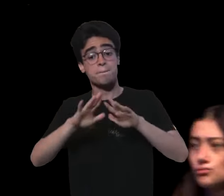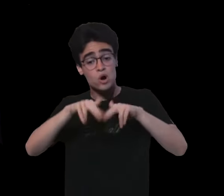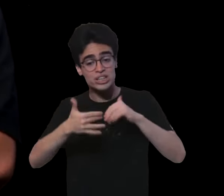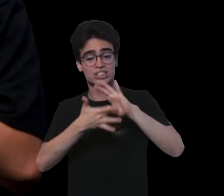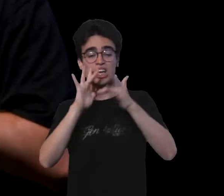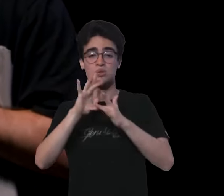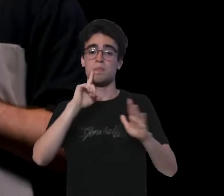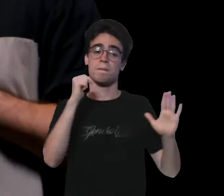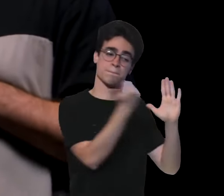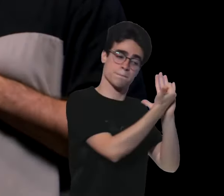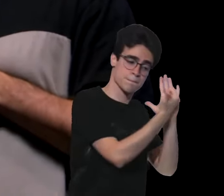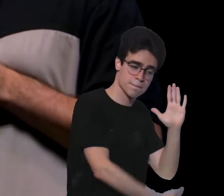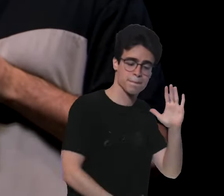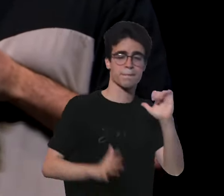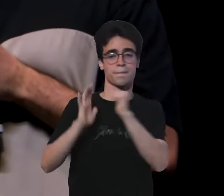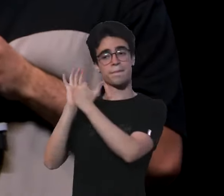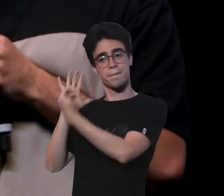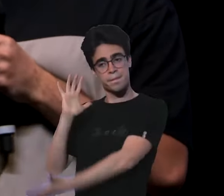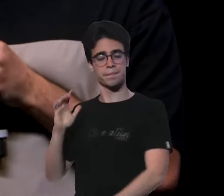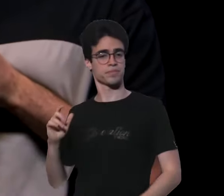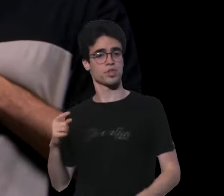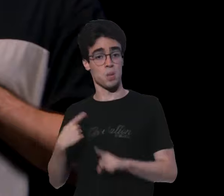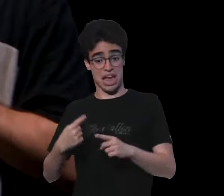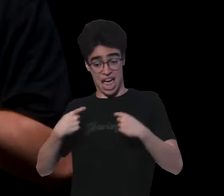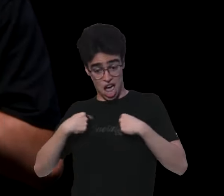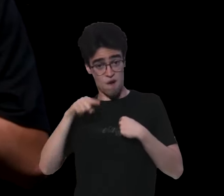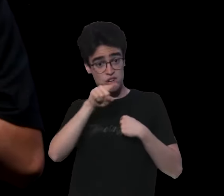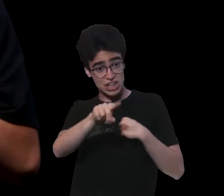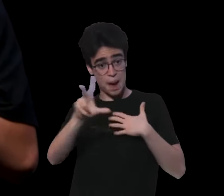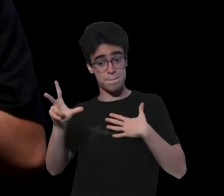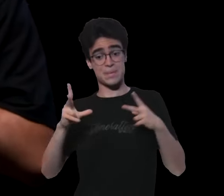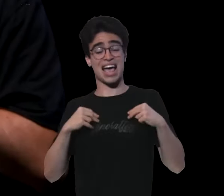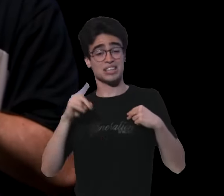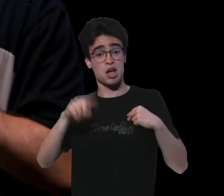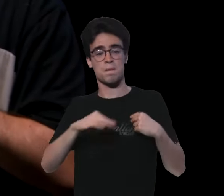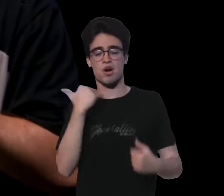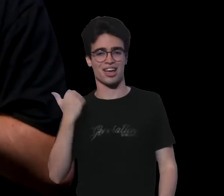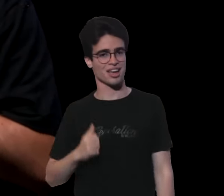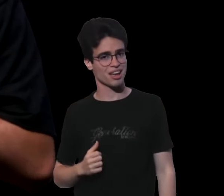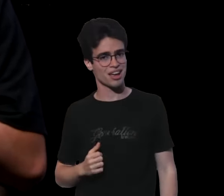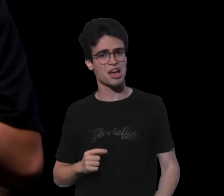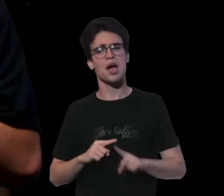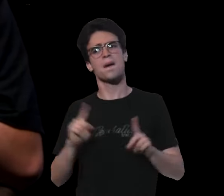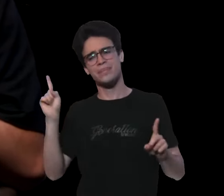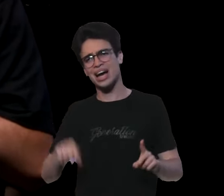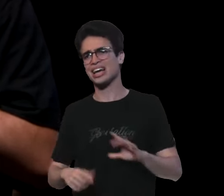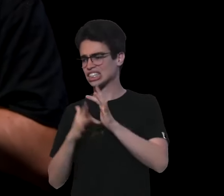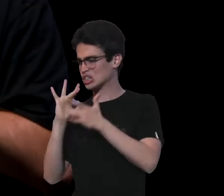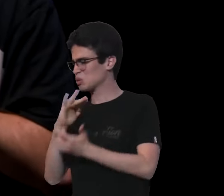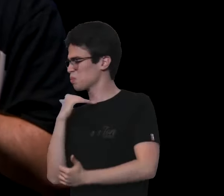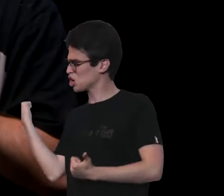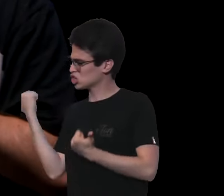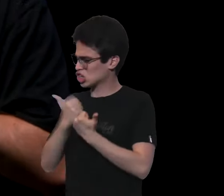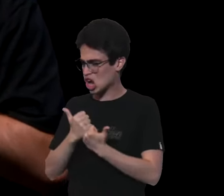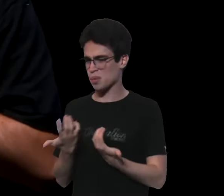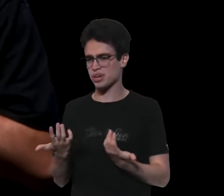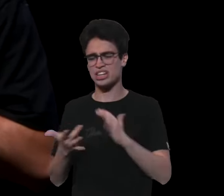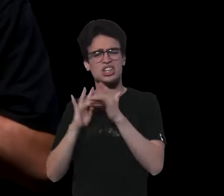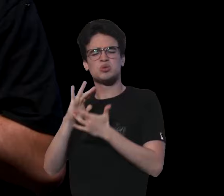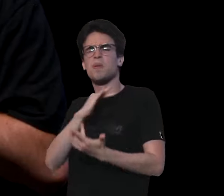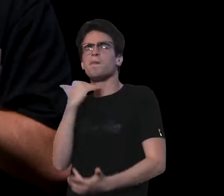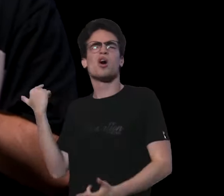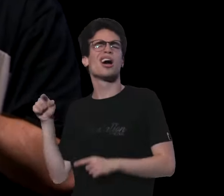você merecemos morrer, mas Jesus foi e morreu no nosso lugar, a morte pelo pecado no nosso lugar. Por que Jesus morre